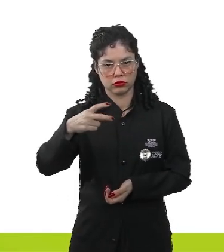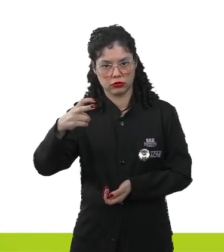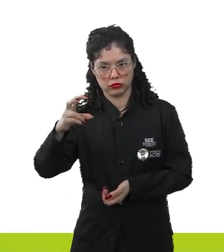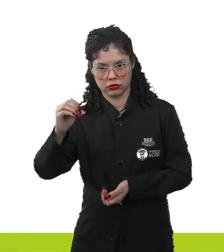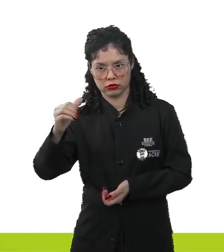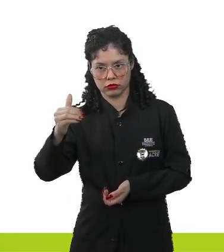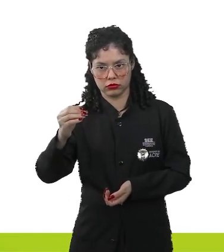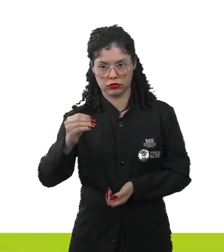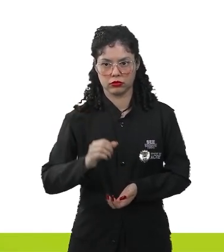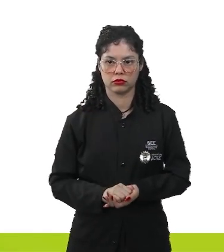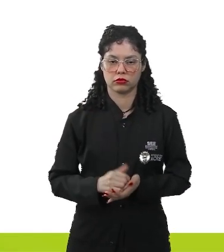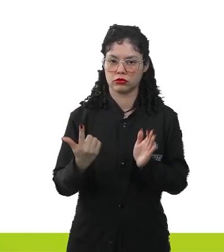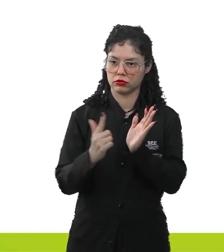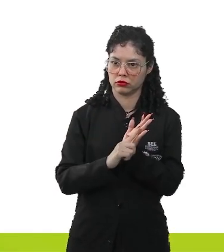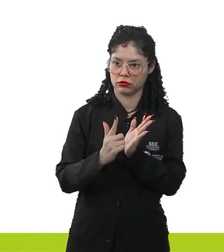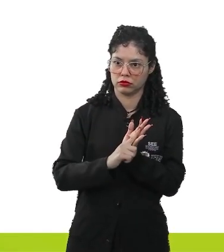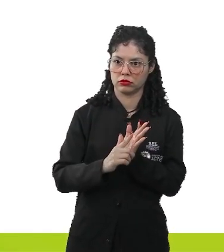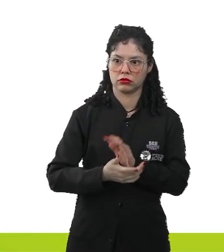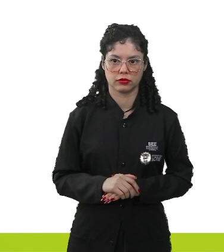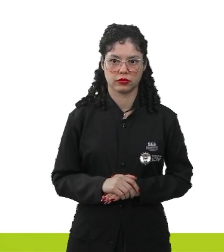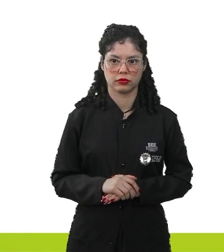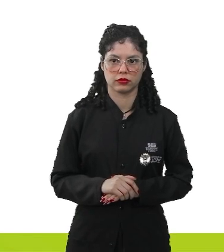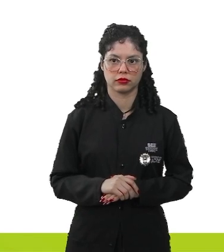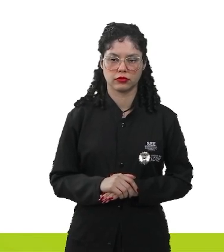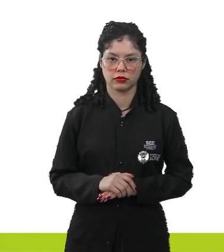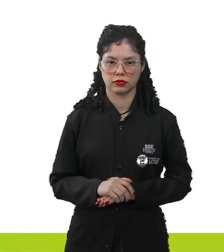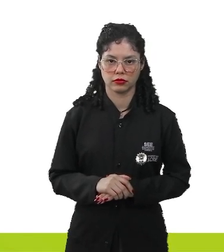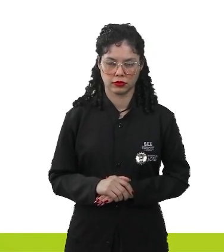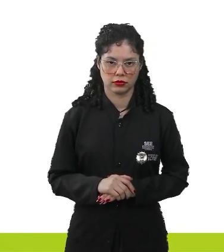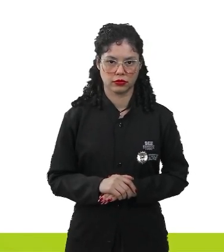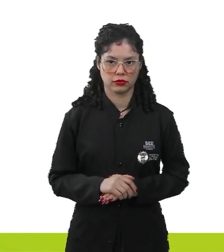5.750 folhas.